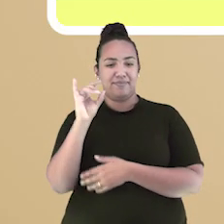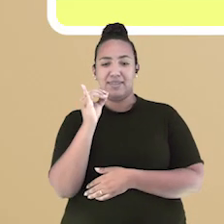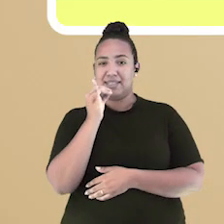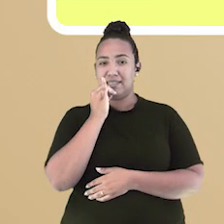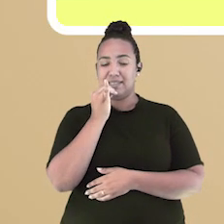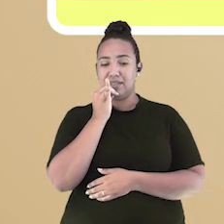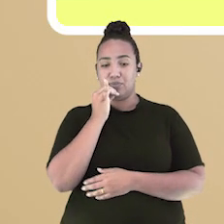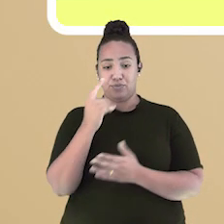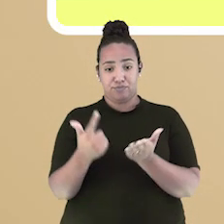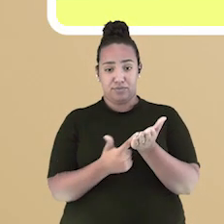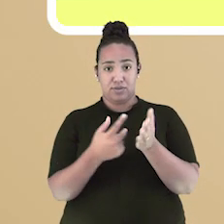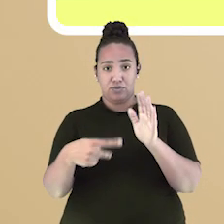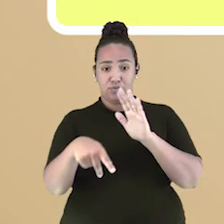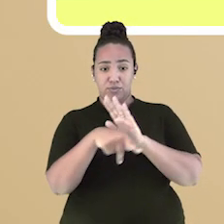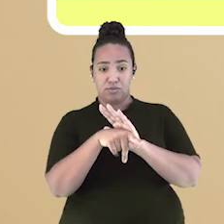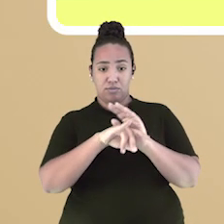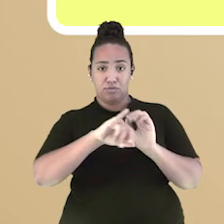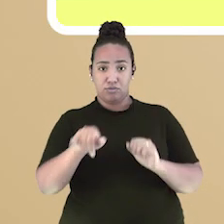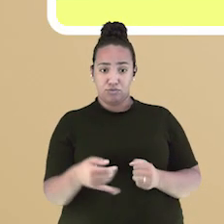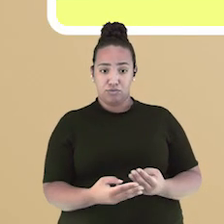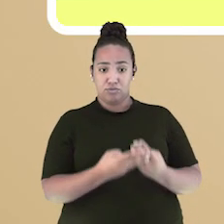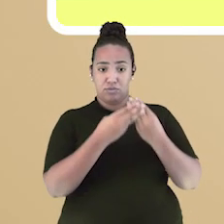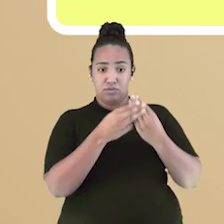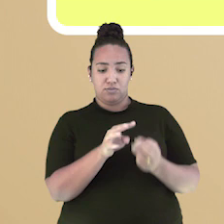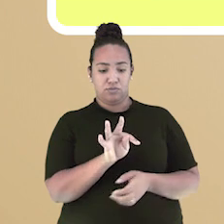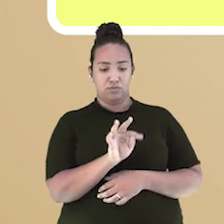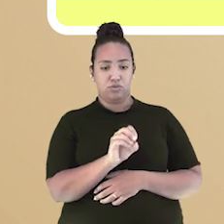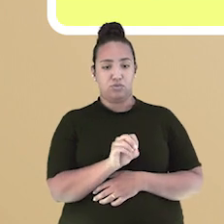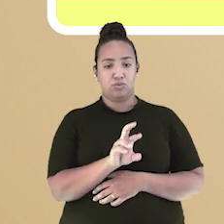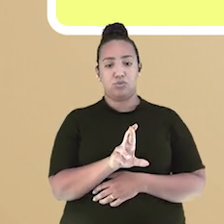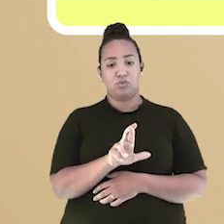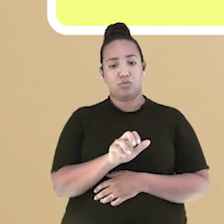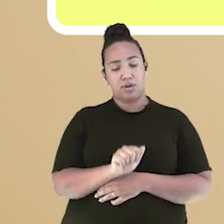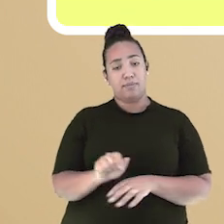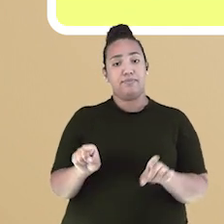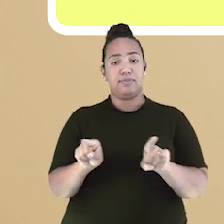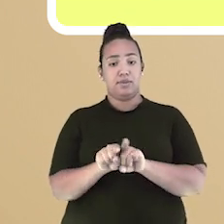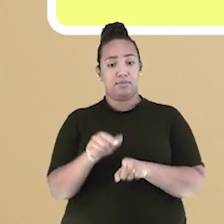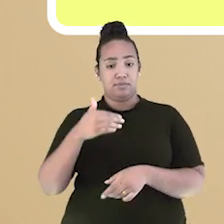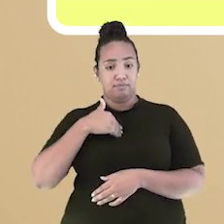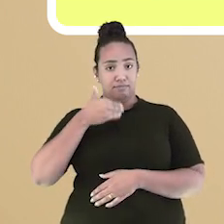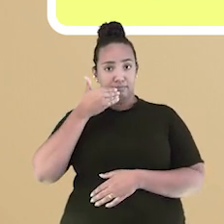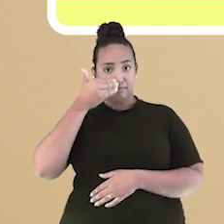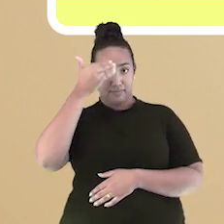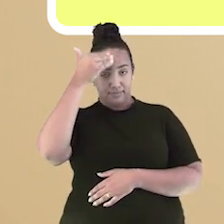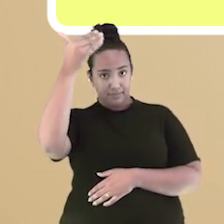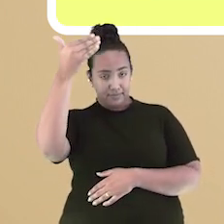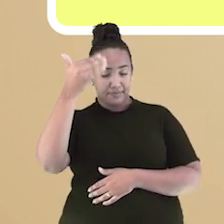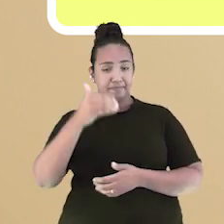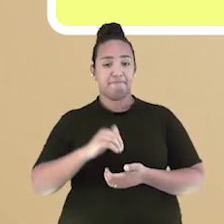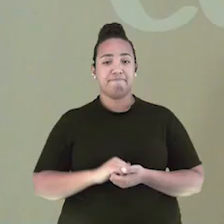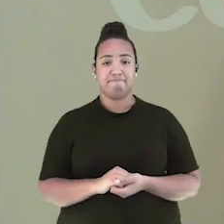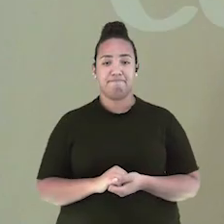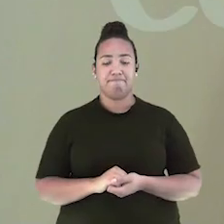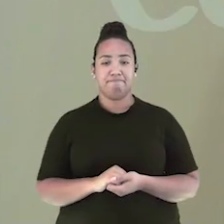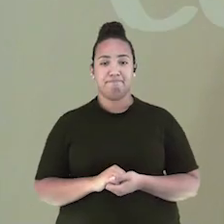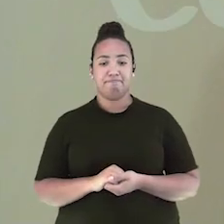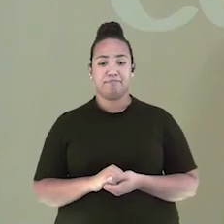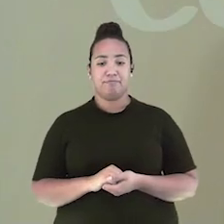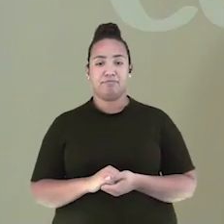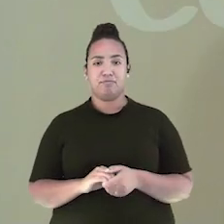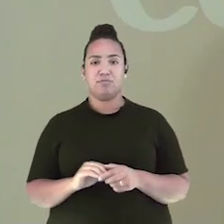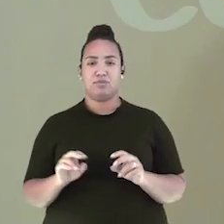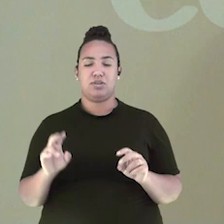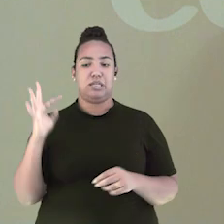livro conhecido por Torá, da cultura judaica cristã, e o Alcorão, da religião islâmica. Quando a